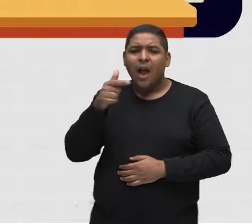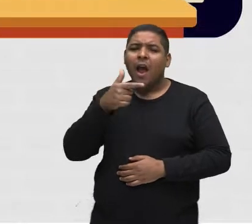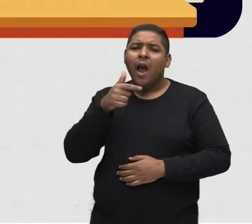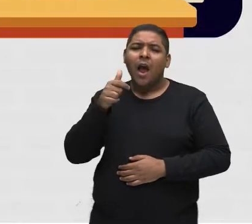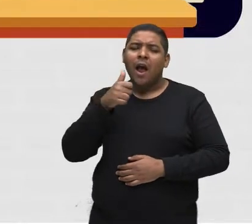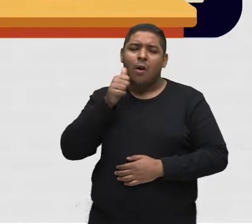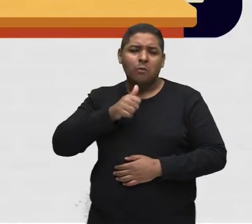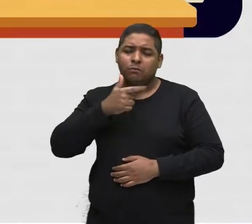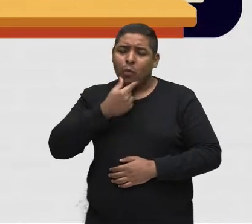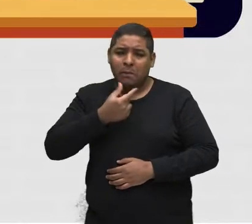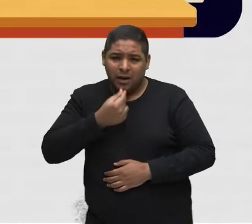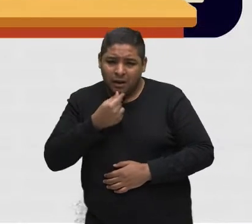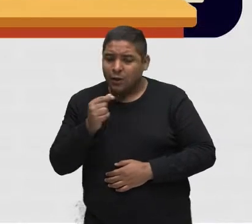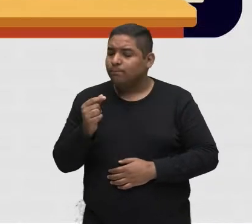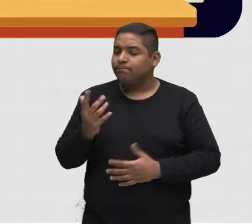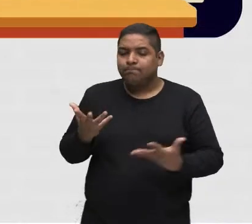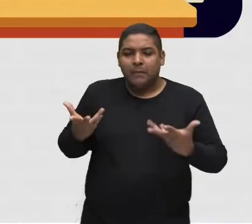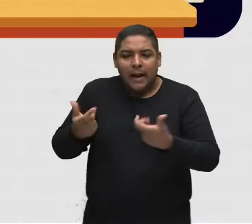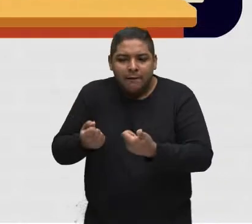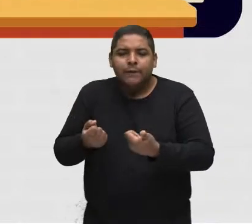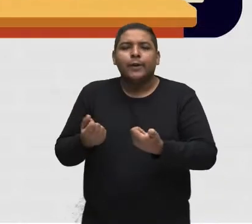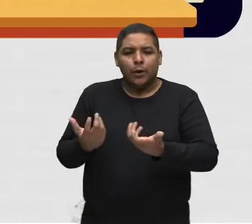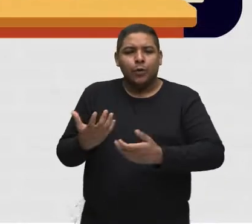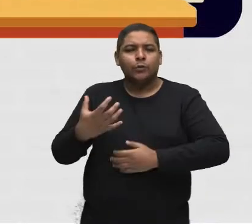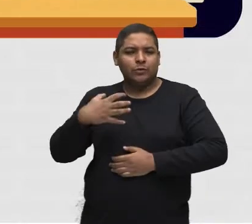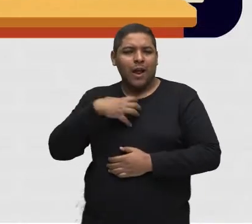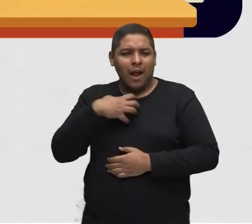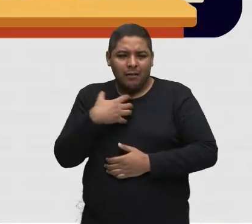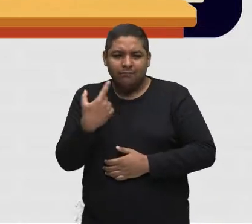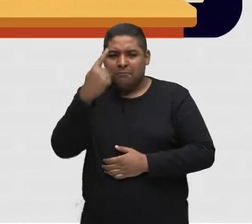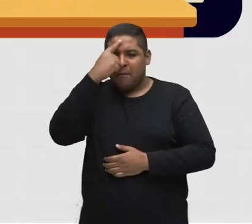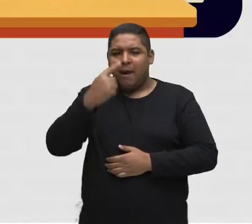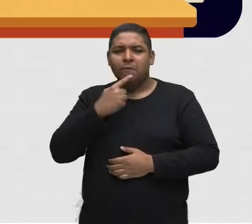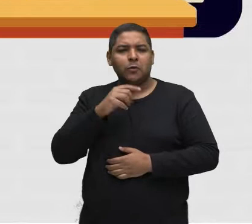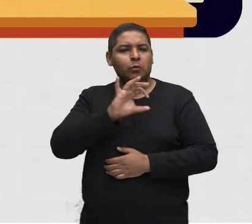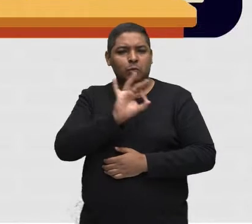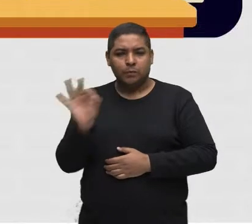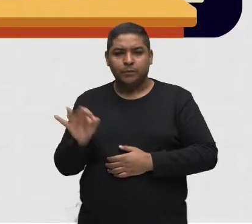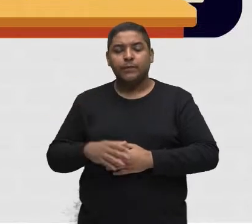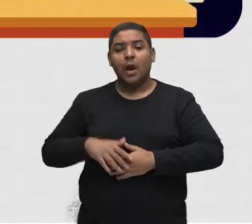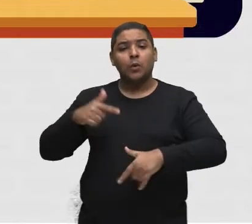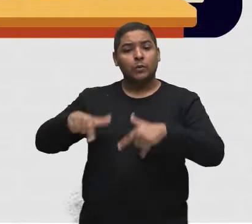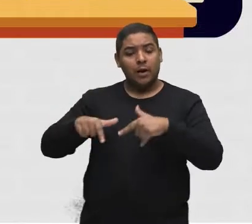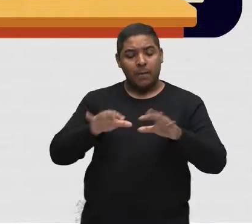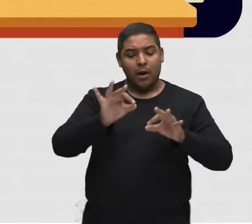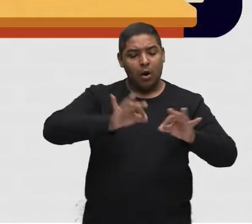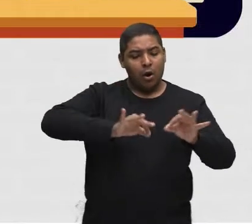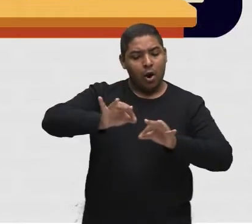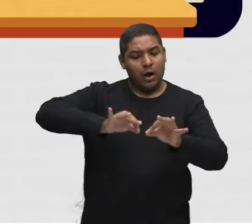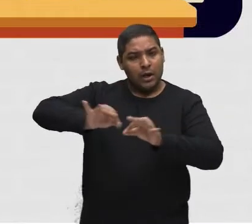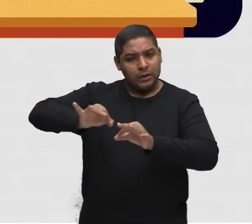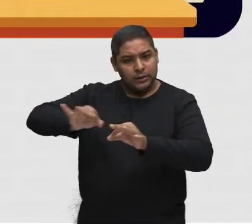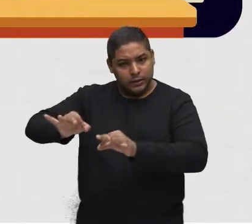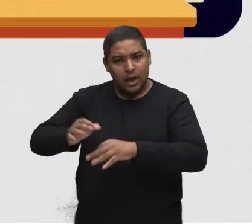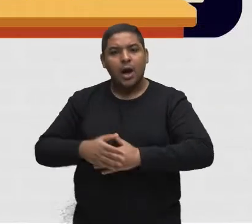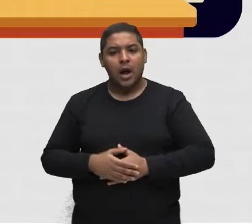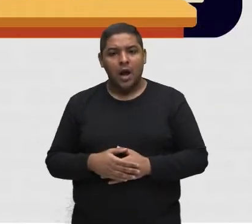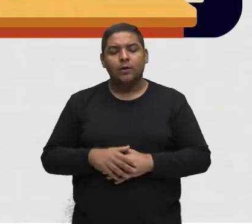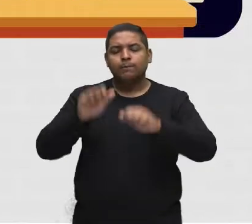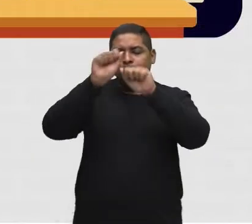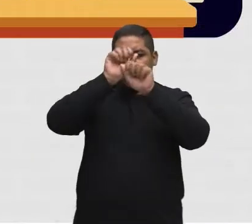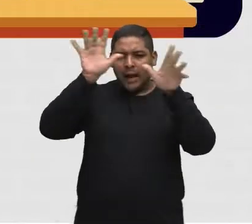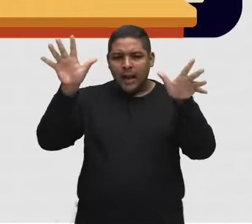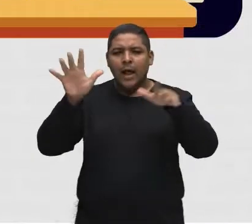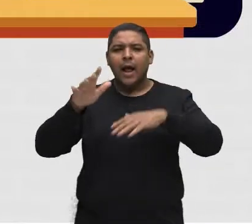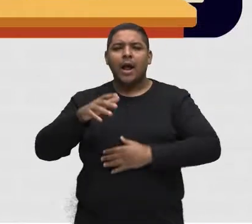menino brilhante e simpático. Os seus trabalhos estão sempre em ordem e muito nítidos.